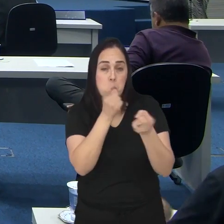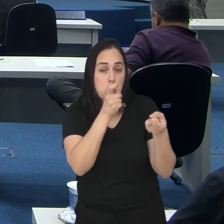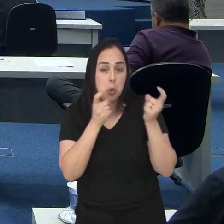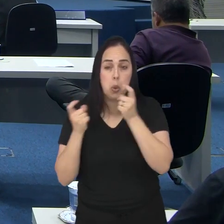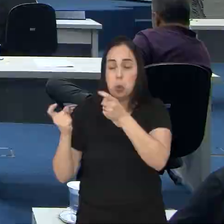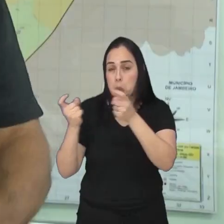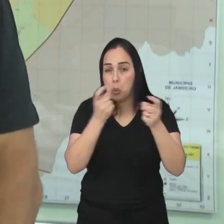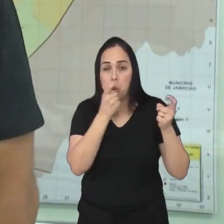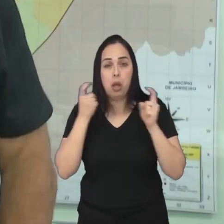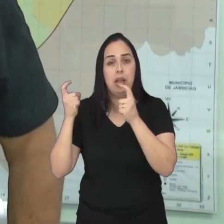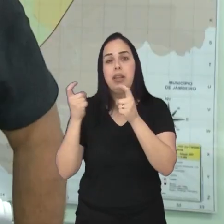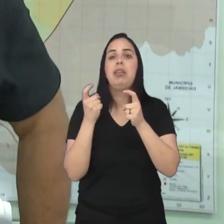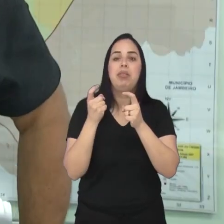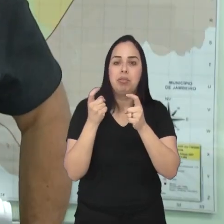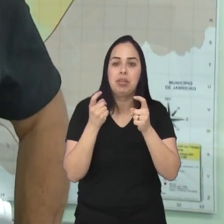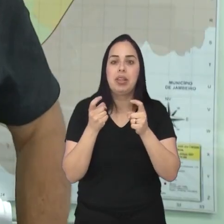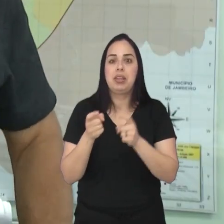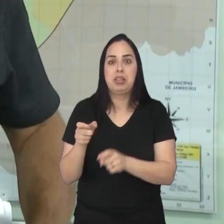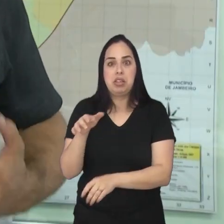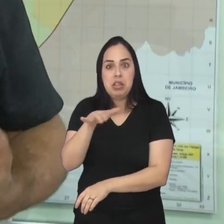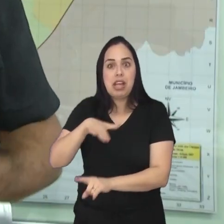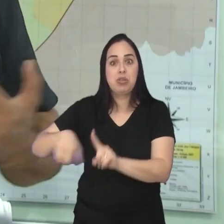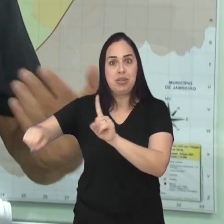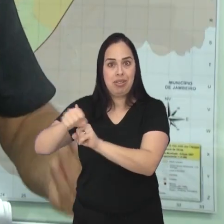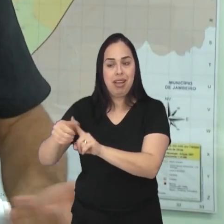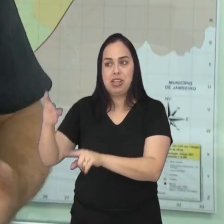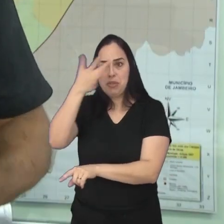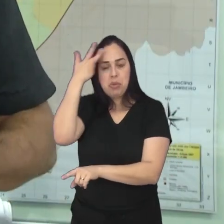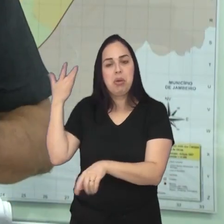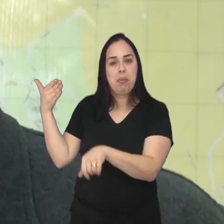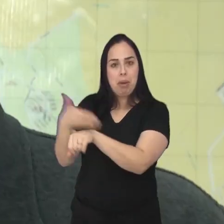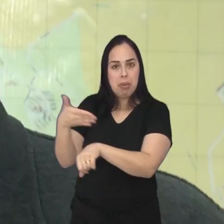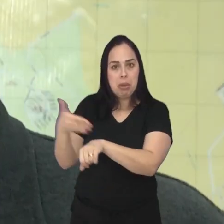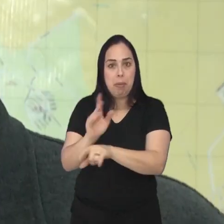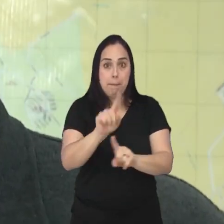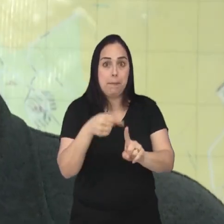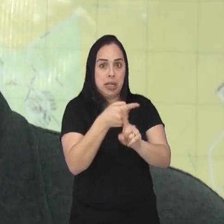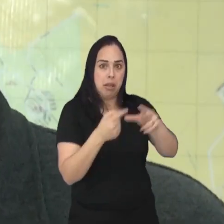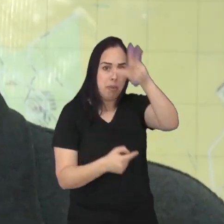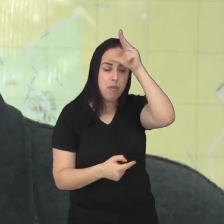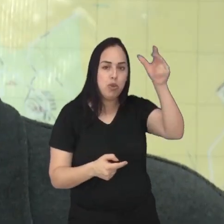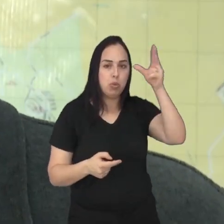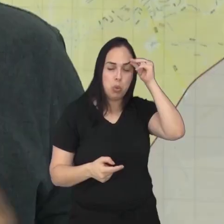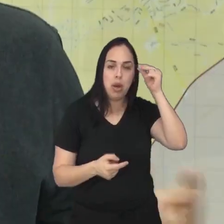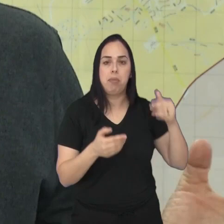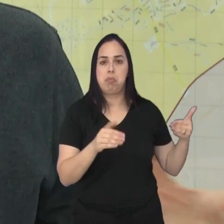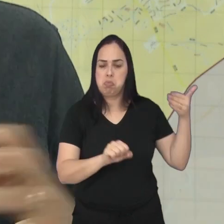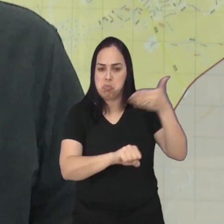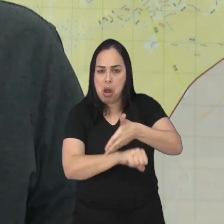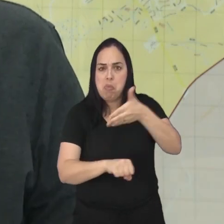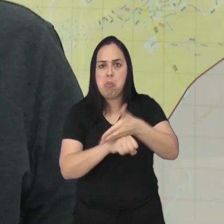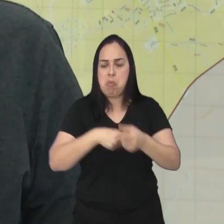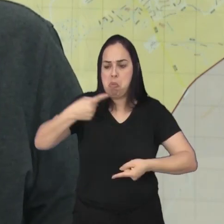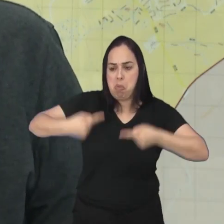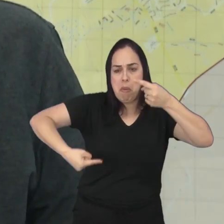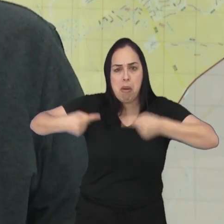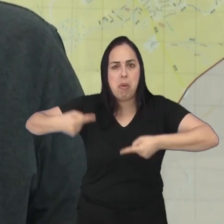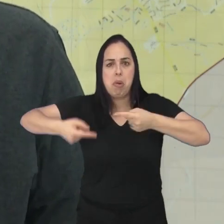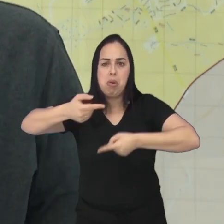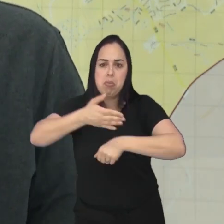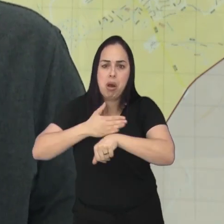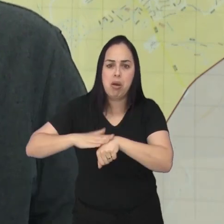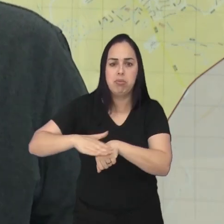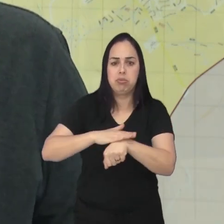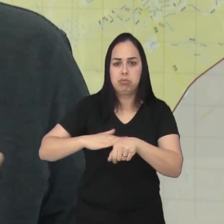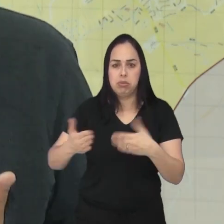em reuniões, que contaram com a participação da sociedade civil e poder público. Trazer a pauta de saneamento para